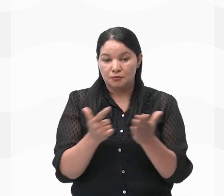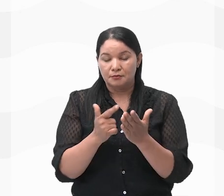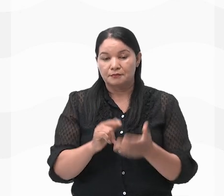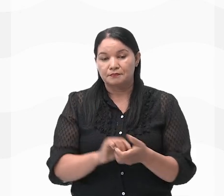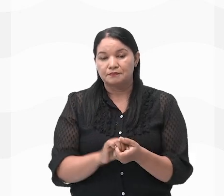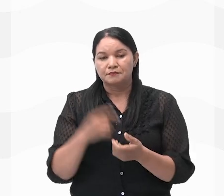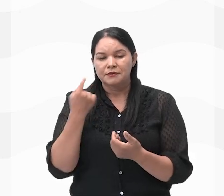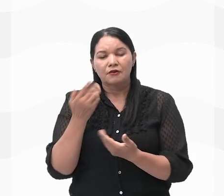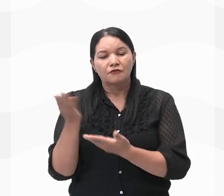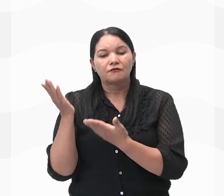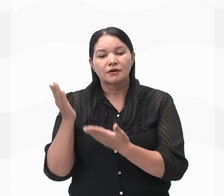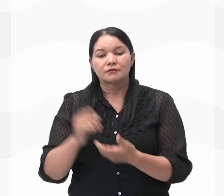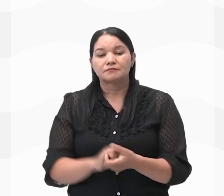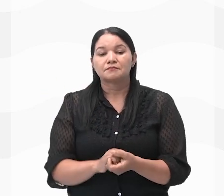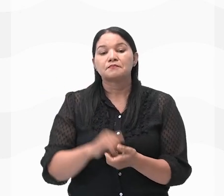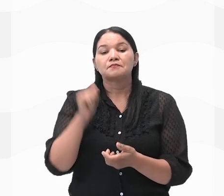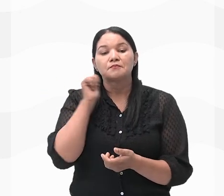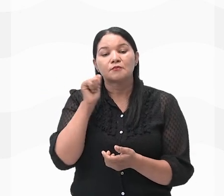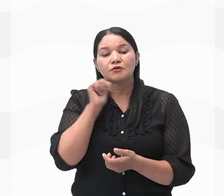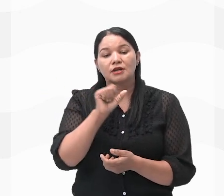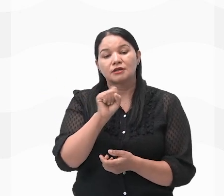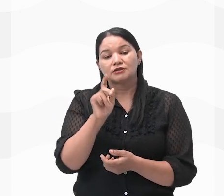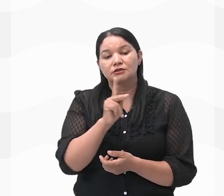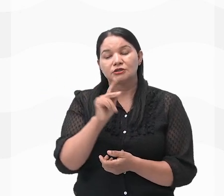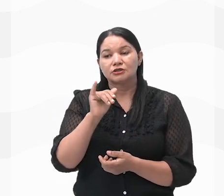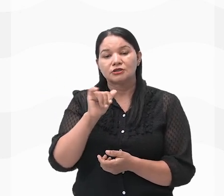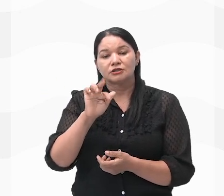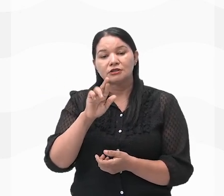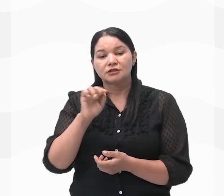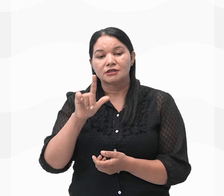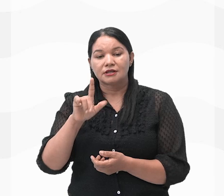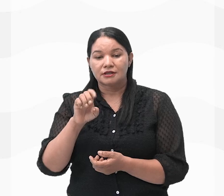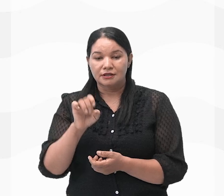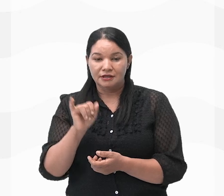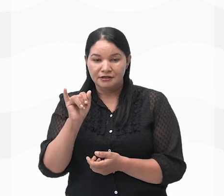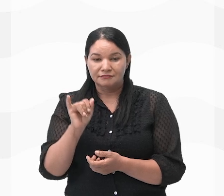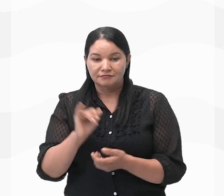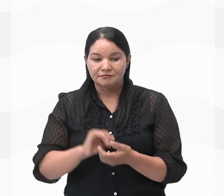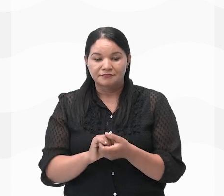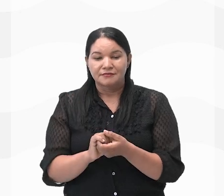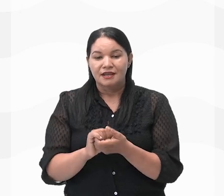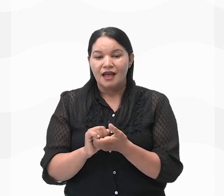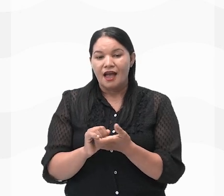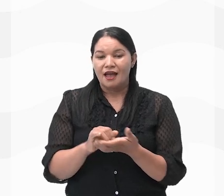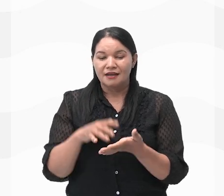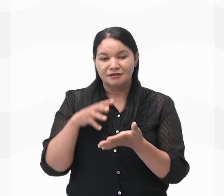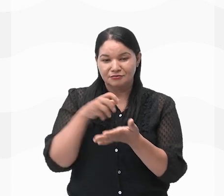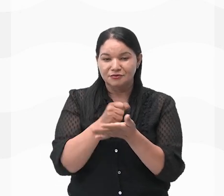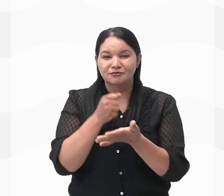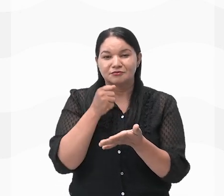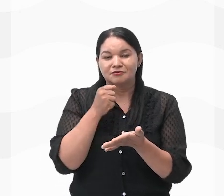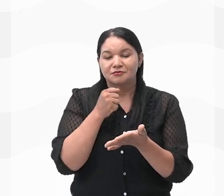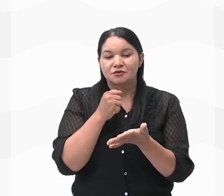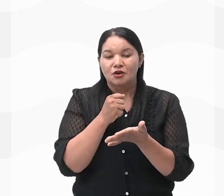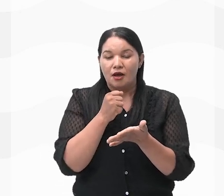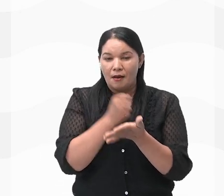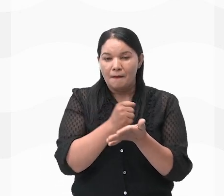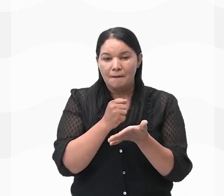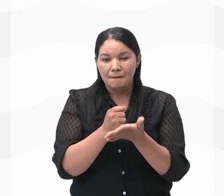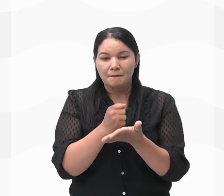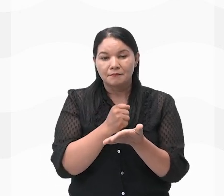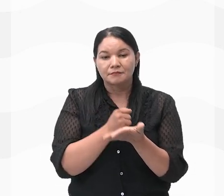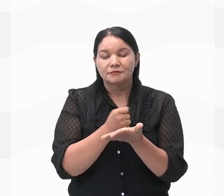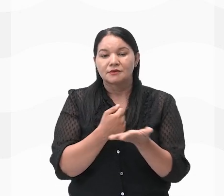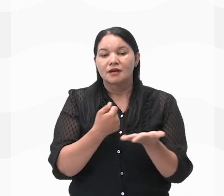a nova contratação do CMA News. Mas vamos analisar ao fundo